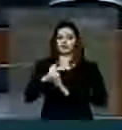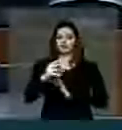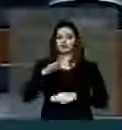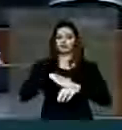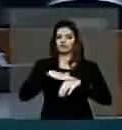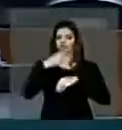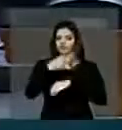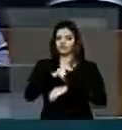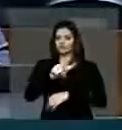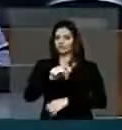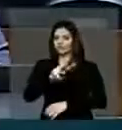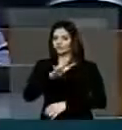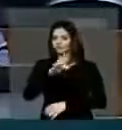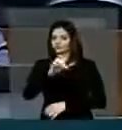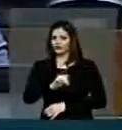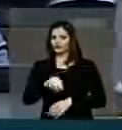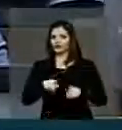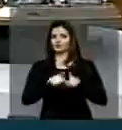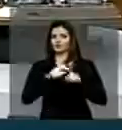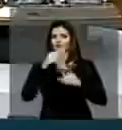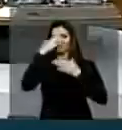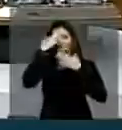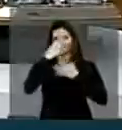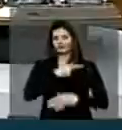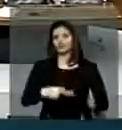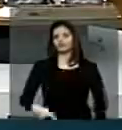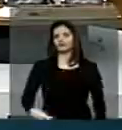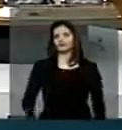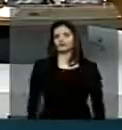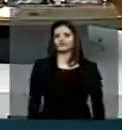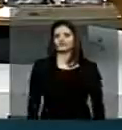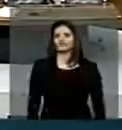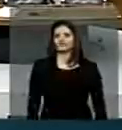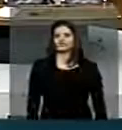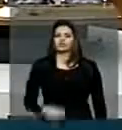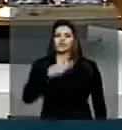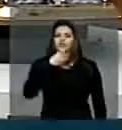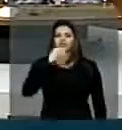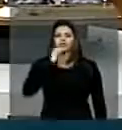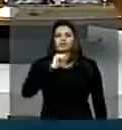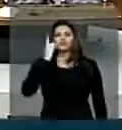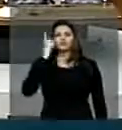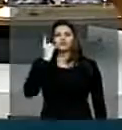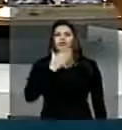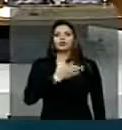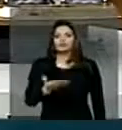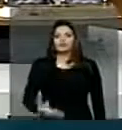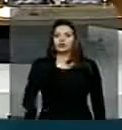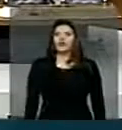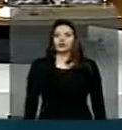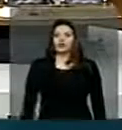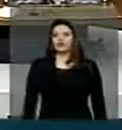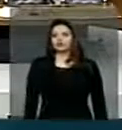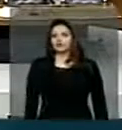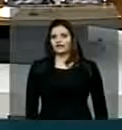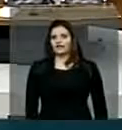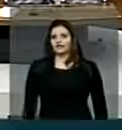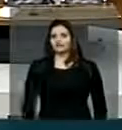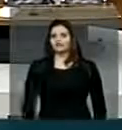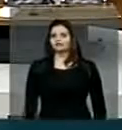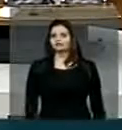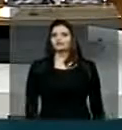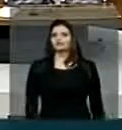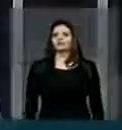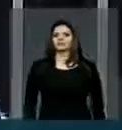seu próprio partido. Muito obrigado, senhora presidenta, senhoras e senhores deputados. Ocupo a tribuna